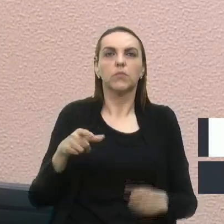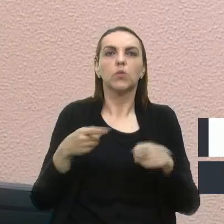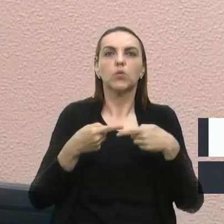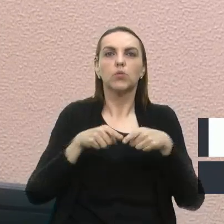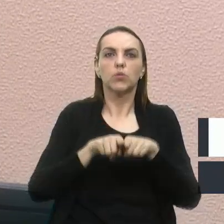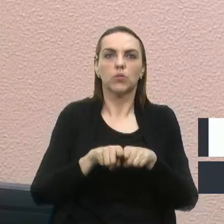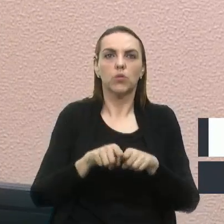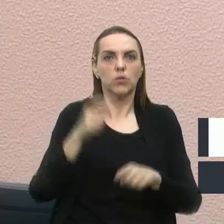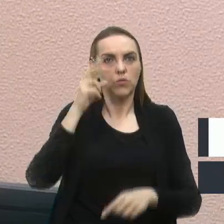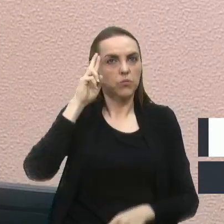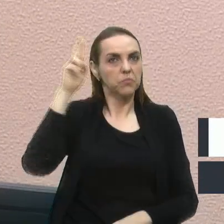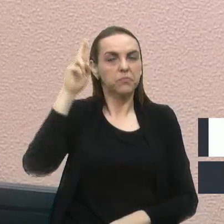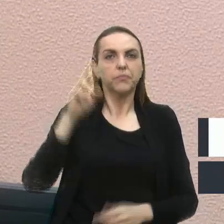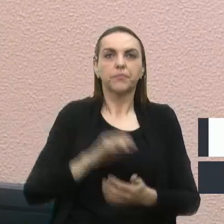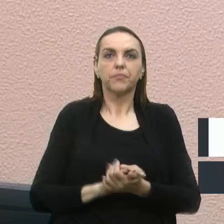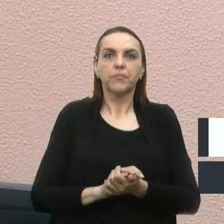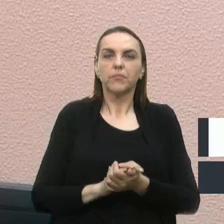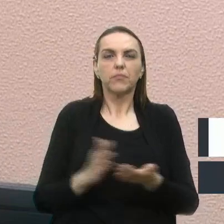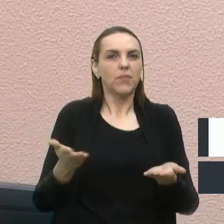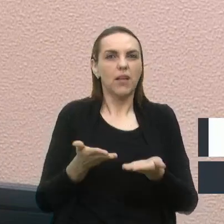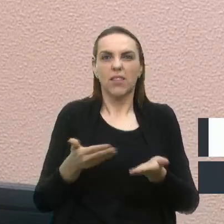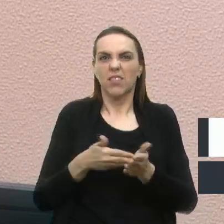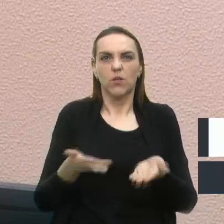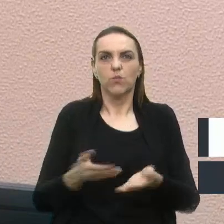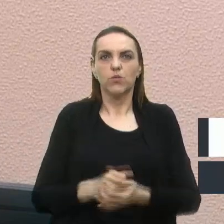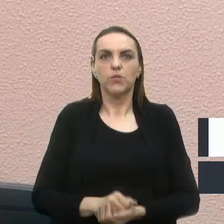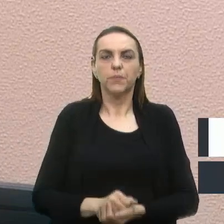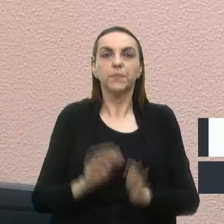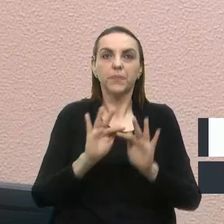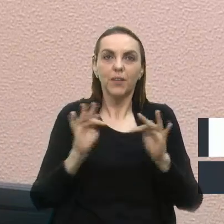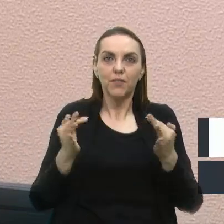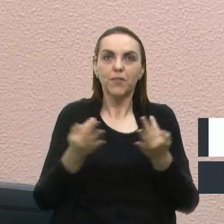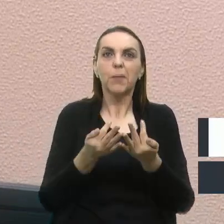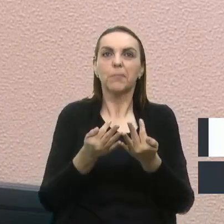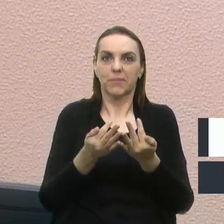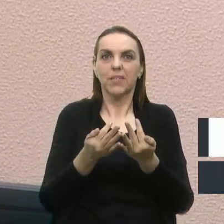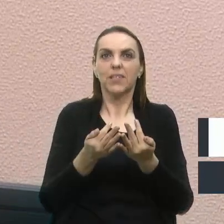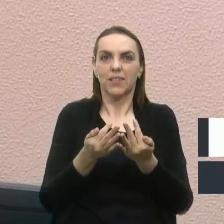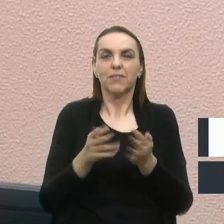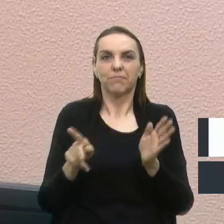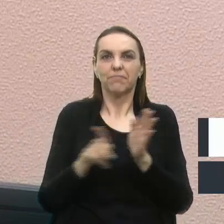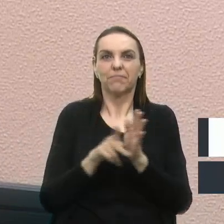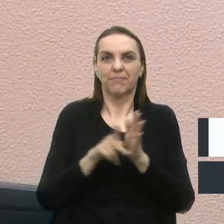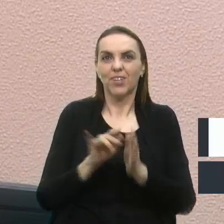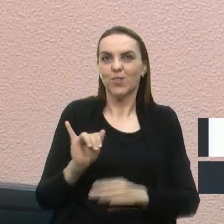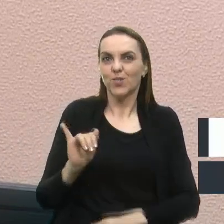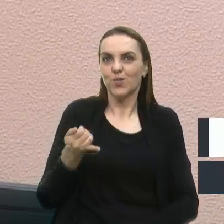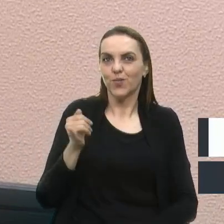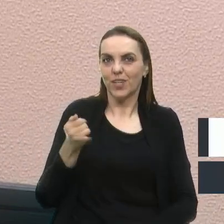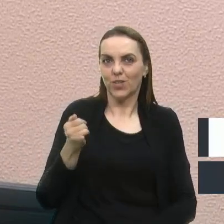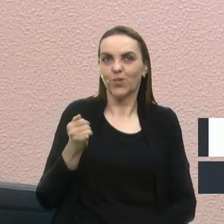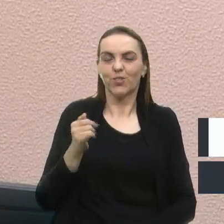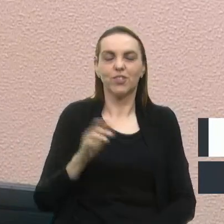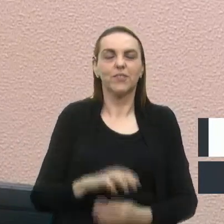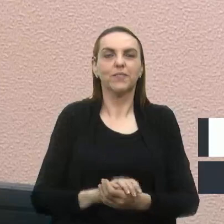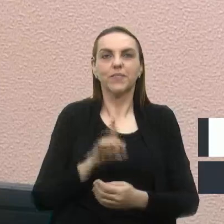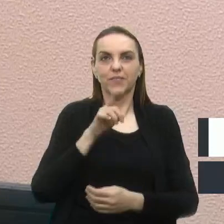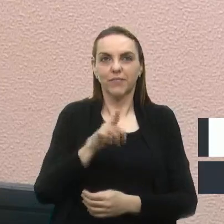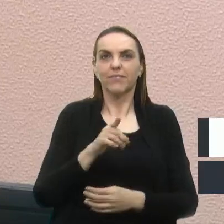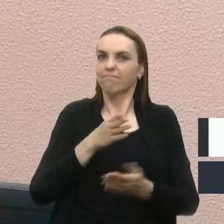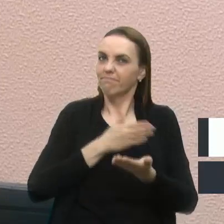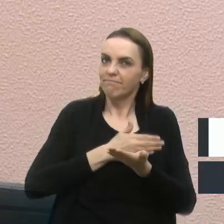atividades essas desempenhadas até hoje. Integrante de uma família genuinamente juventudista, Walter Dalzotto Júnior começou